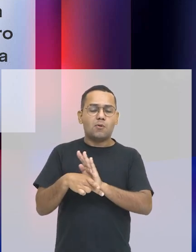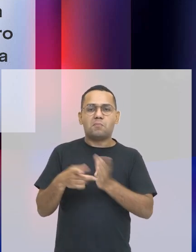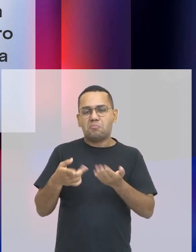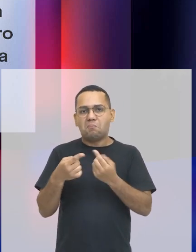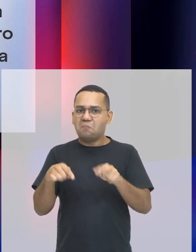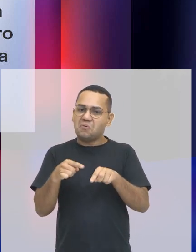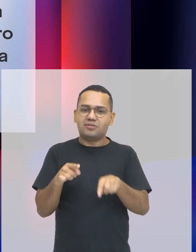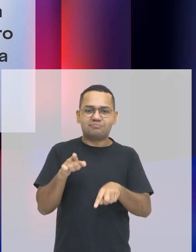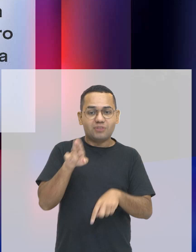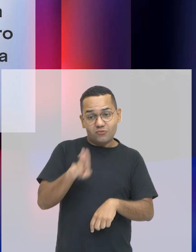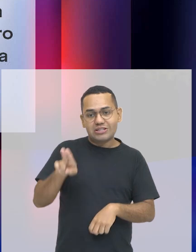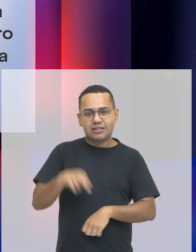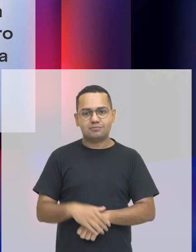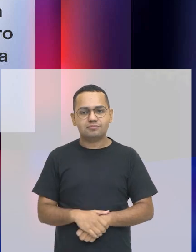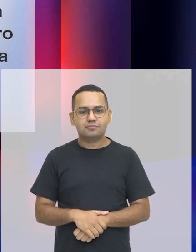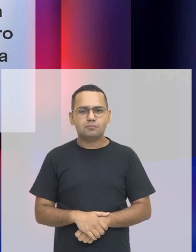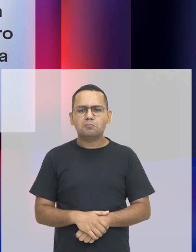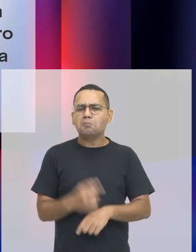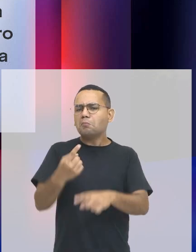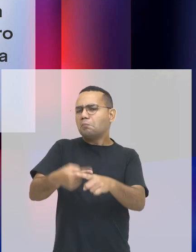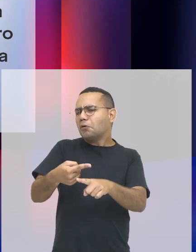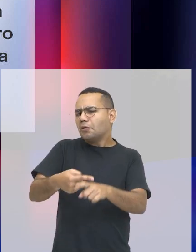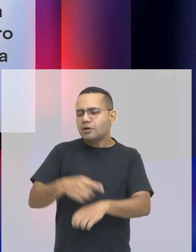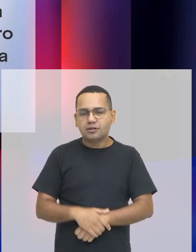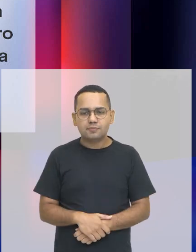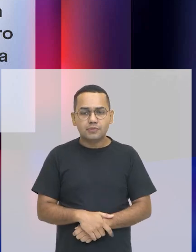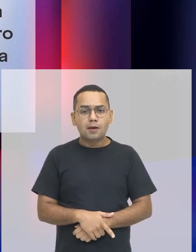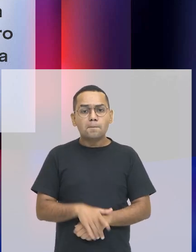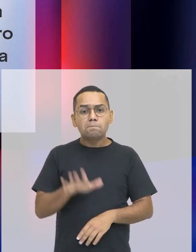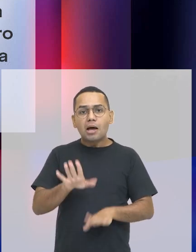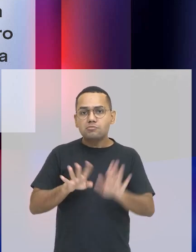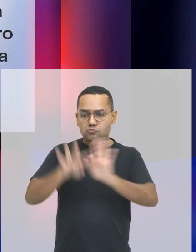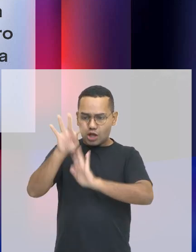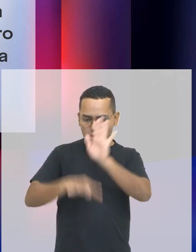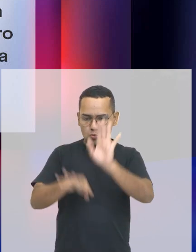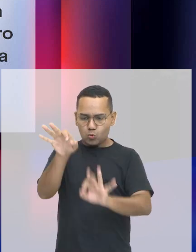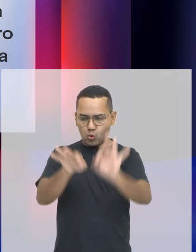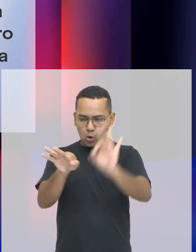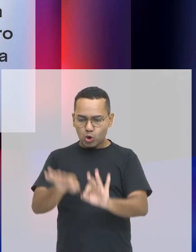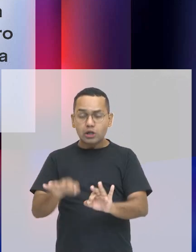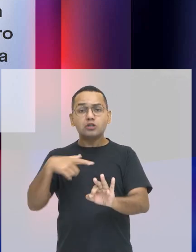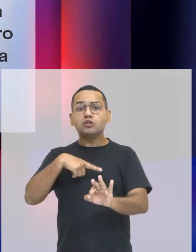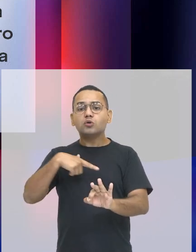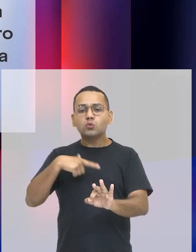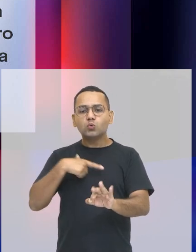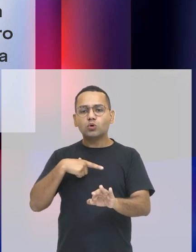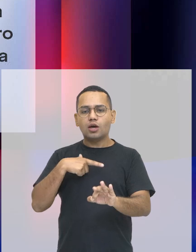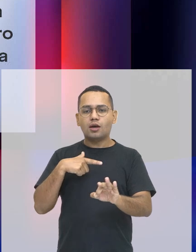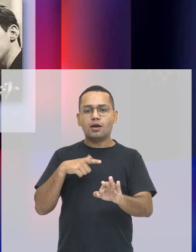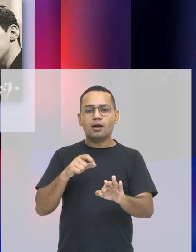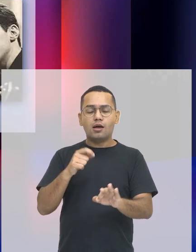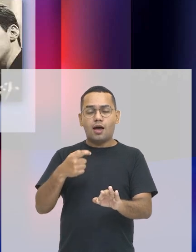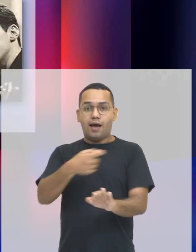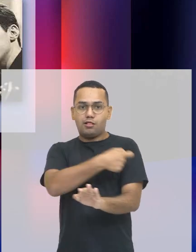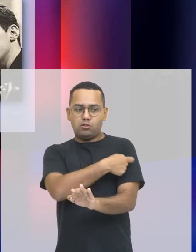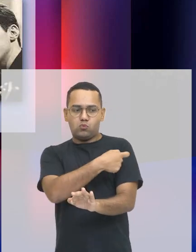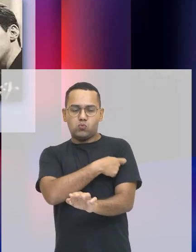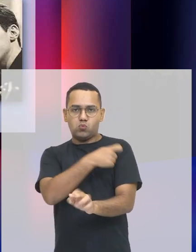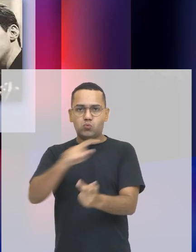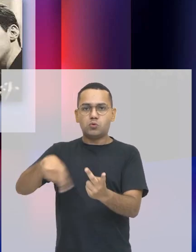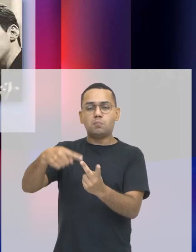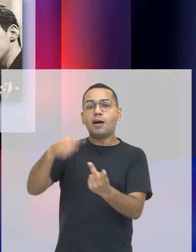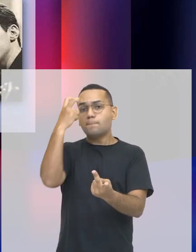sido composto em sua maioria por estudantes e intelectuais. Então,